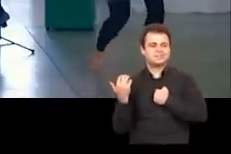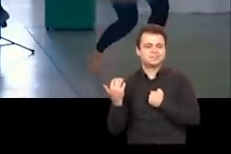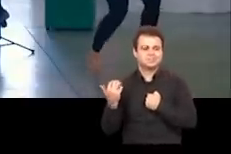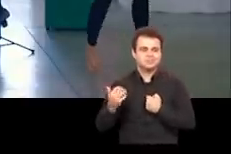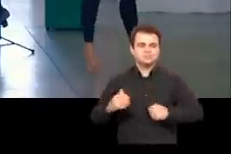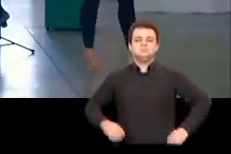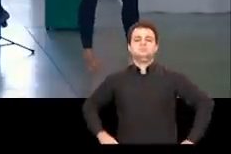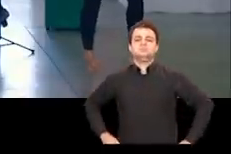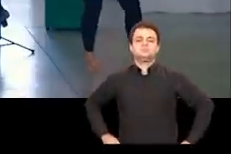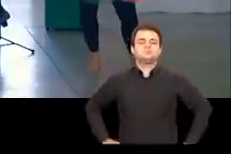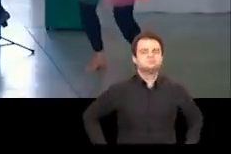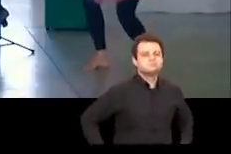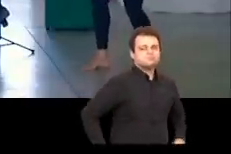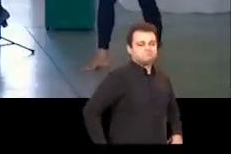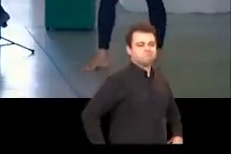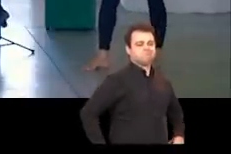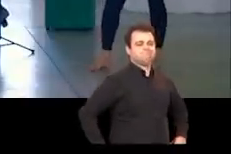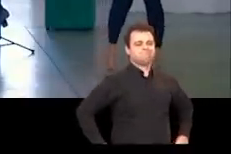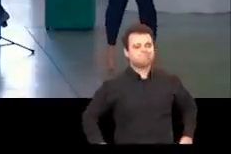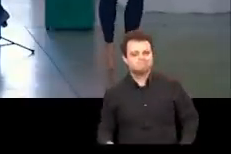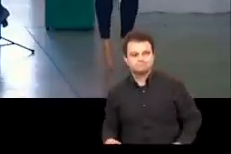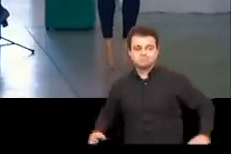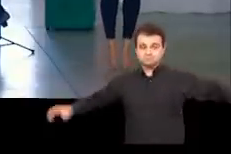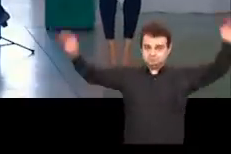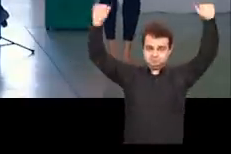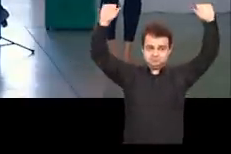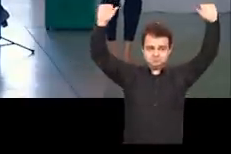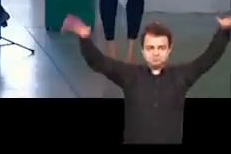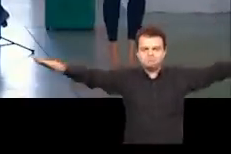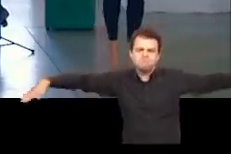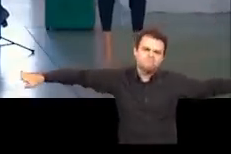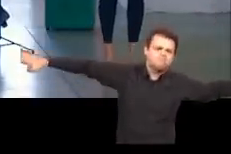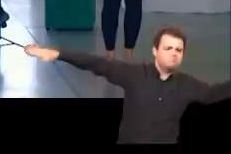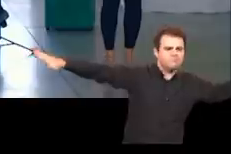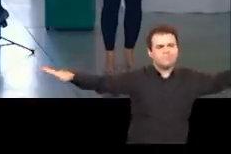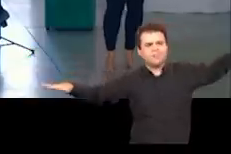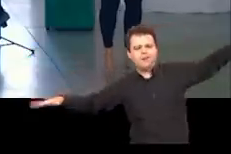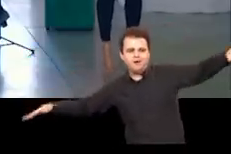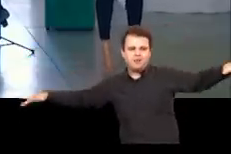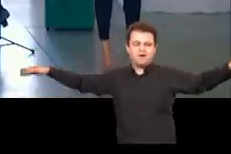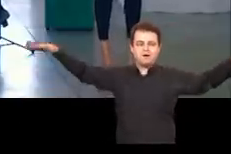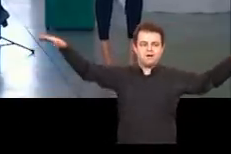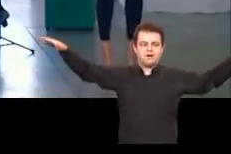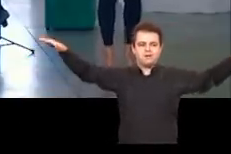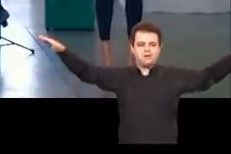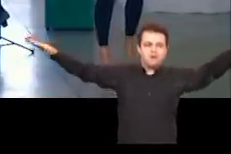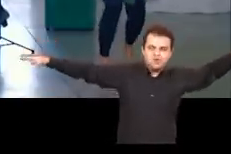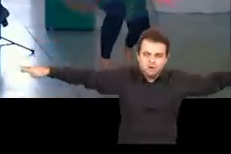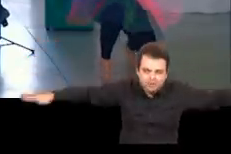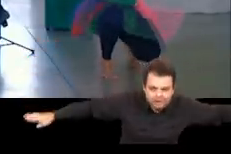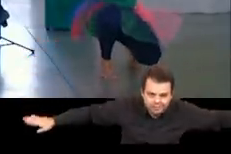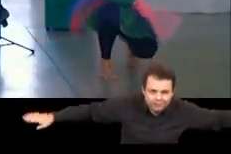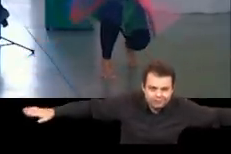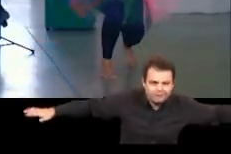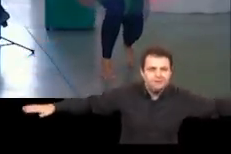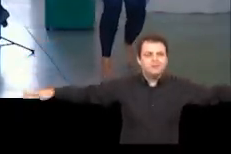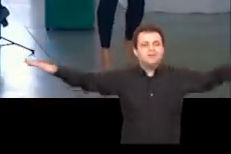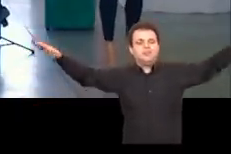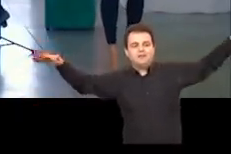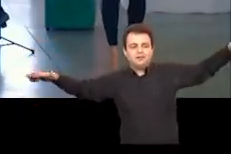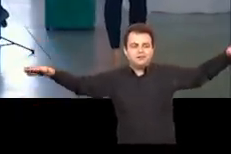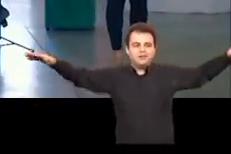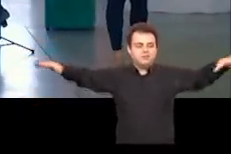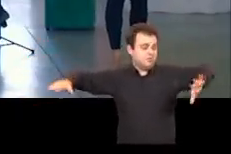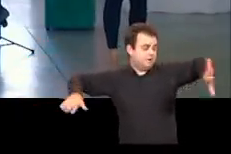dançar. Rebola pra lá, rebola pra cá e voa no ar assim. E sobe um pouquinho e desce um